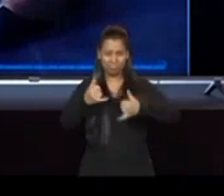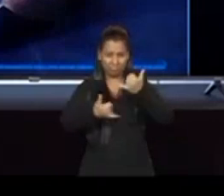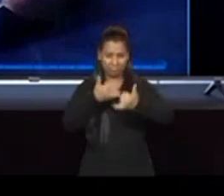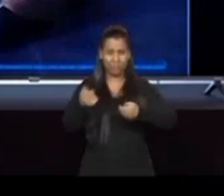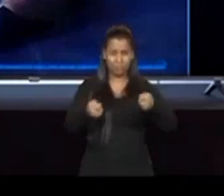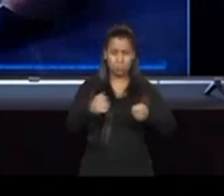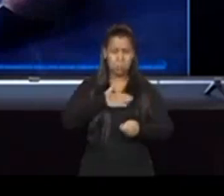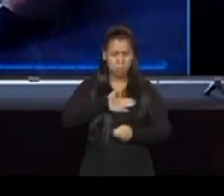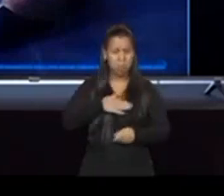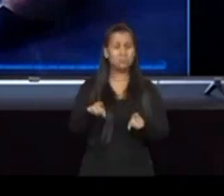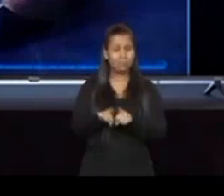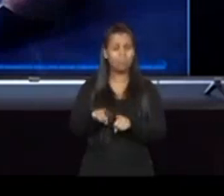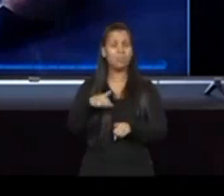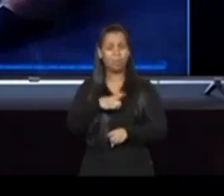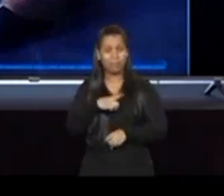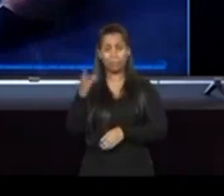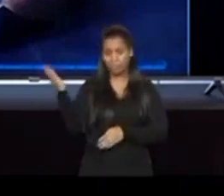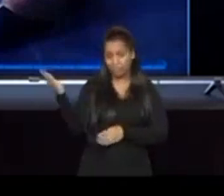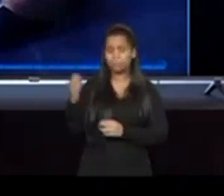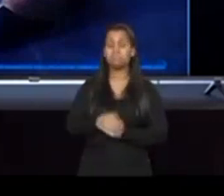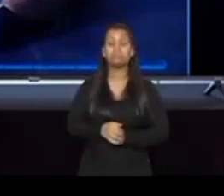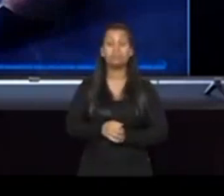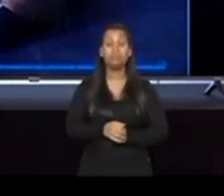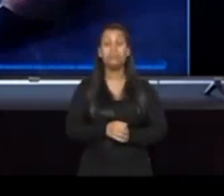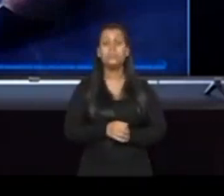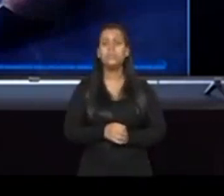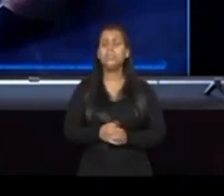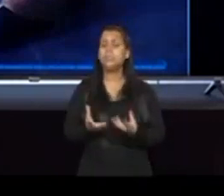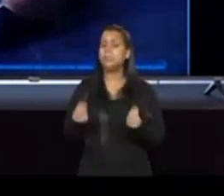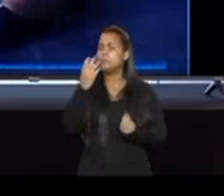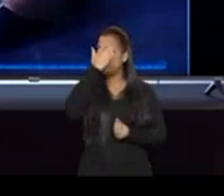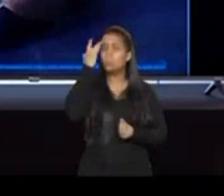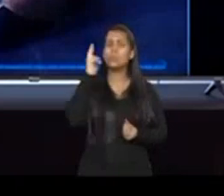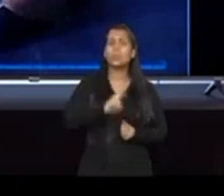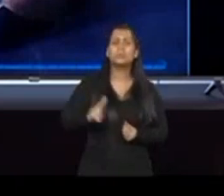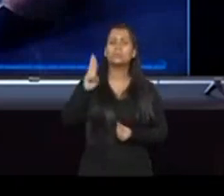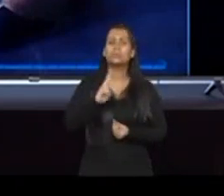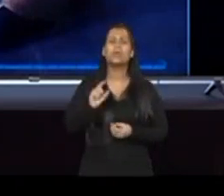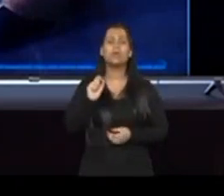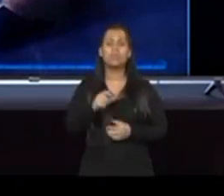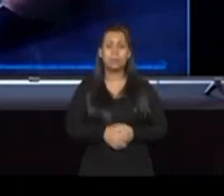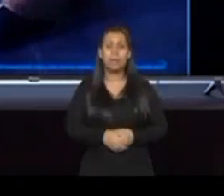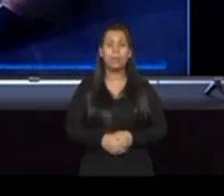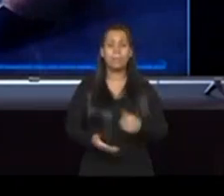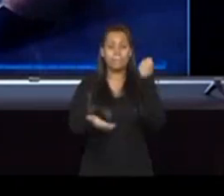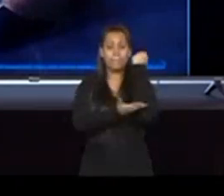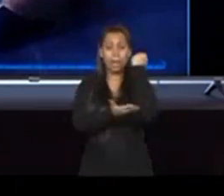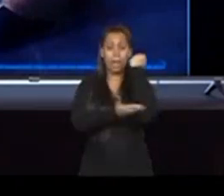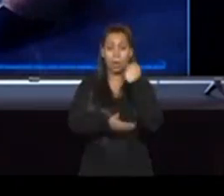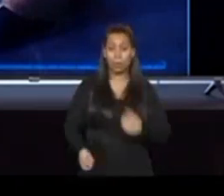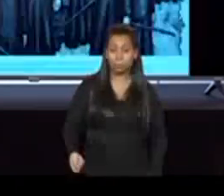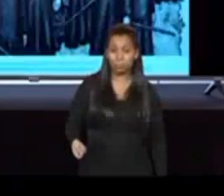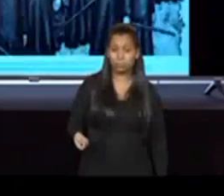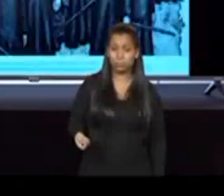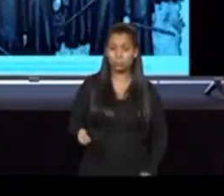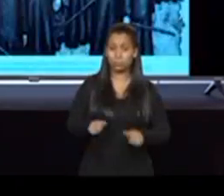cenas dela. Para evitar também as pessoas se aproximarem, muita gente usava uns pedaços de pau ali para manter as pessoas à distância mesmo. Dá uma